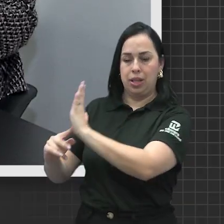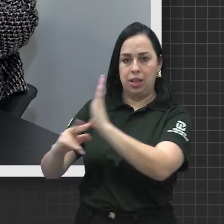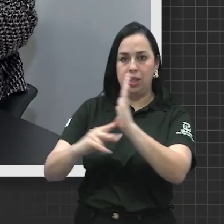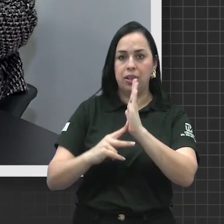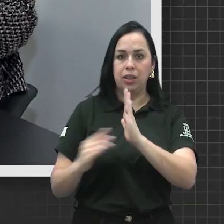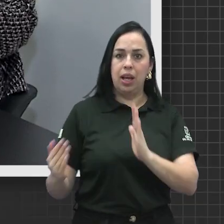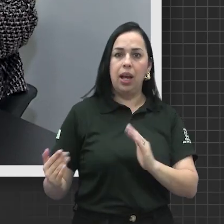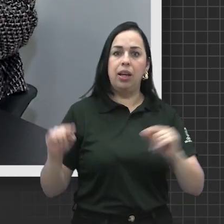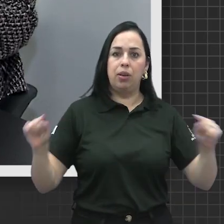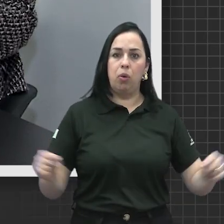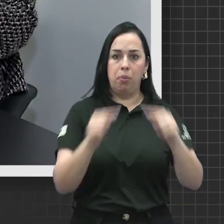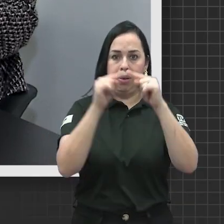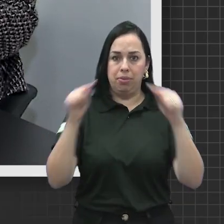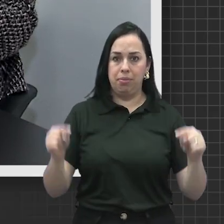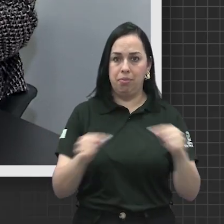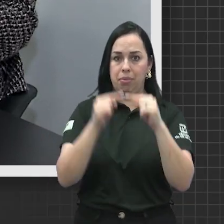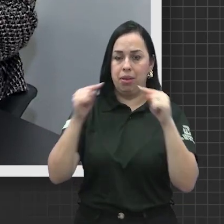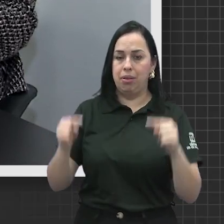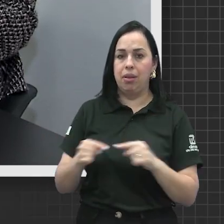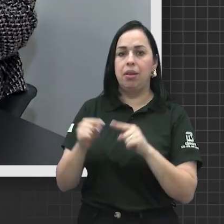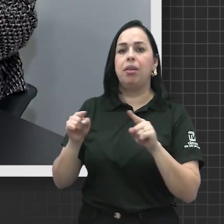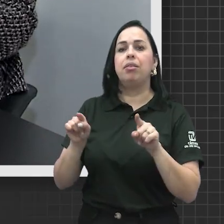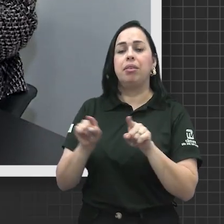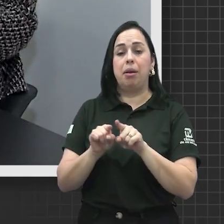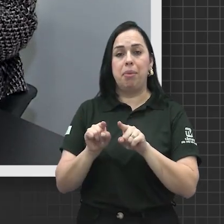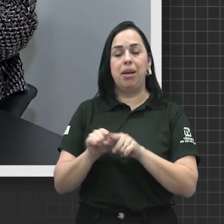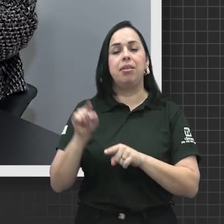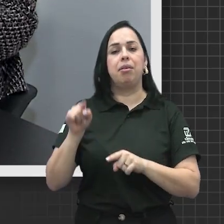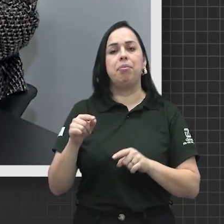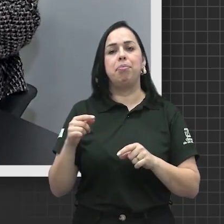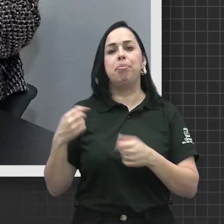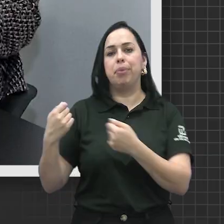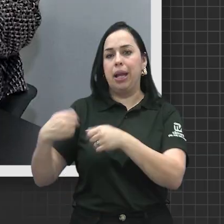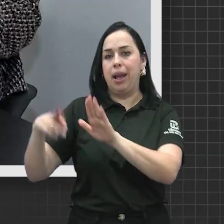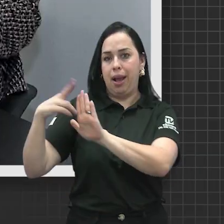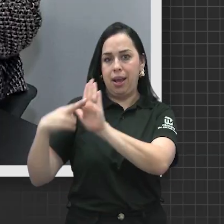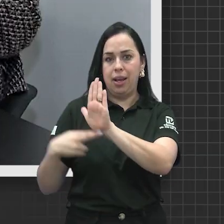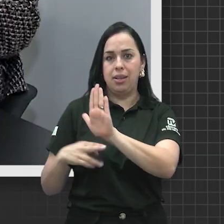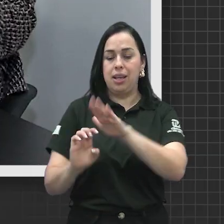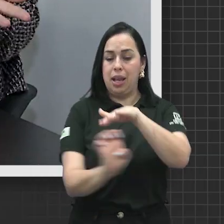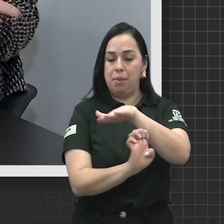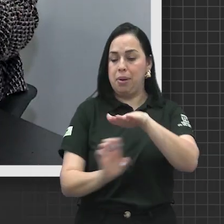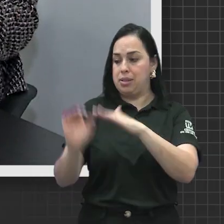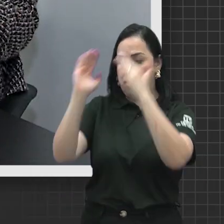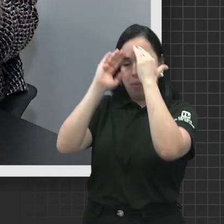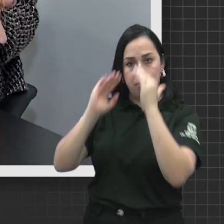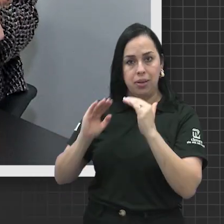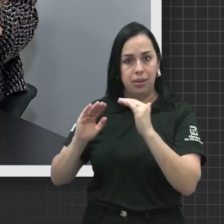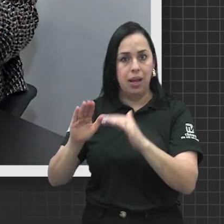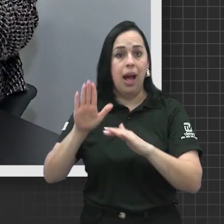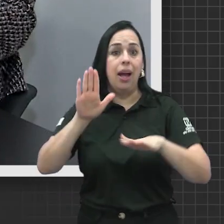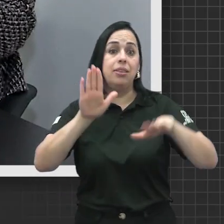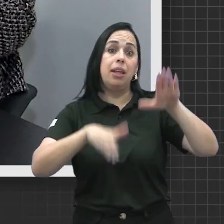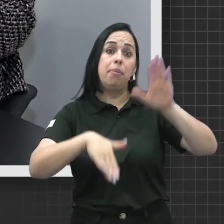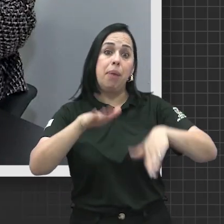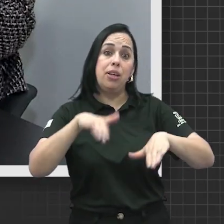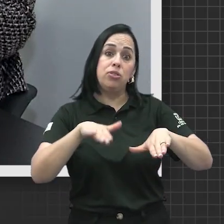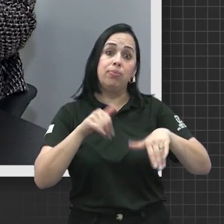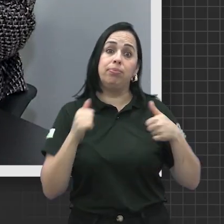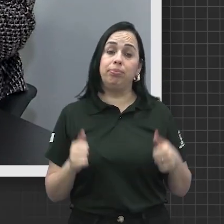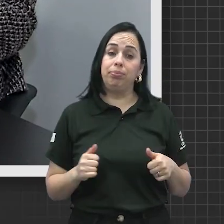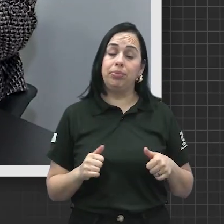responsável. Esses sindicatos possuem normas que a empresa também tem que seguir. Então, vai ser uma resposta muito depende, porque